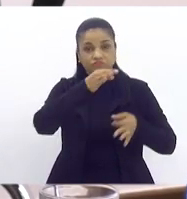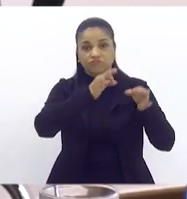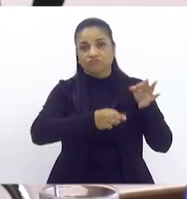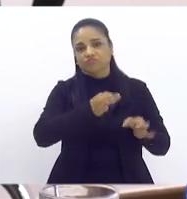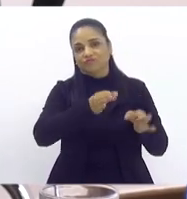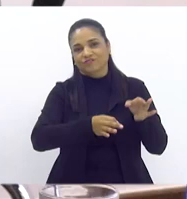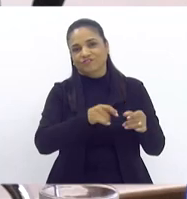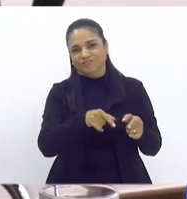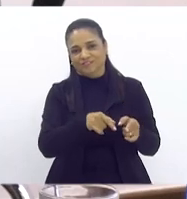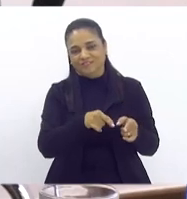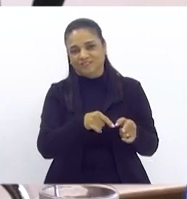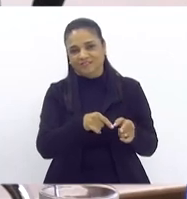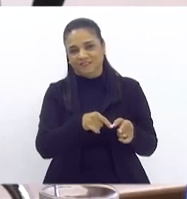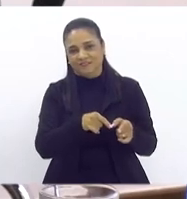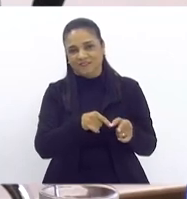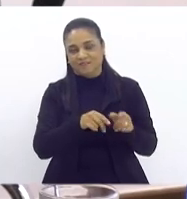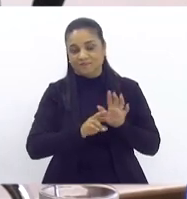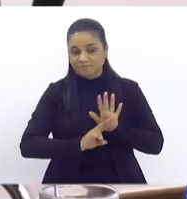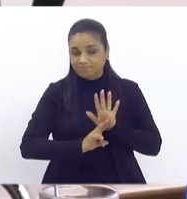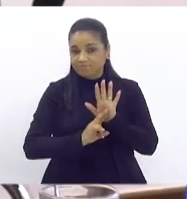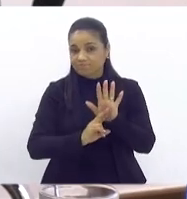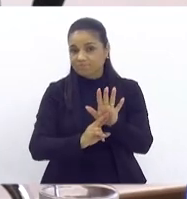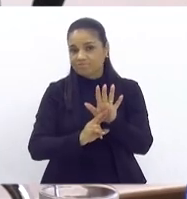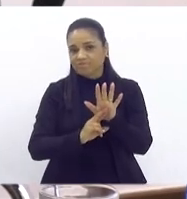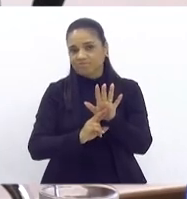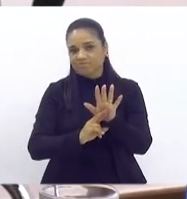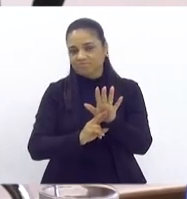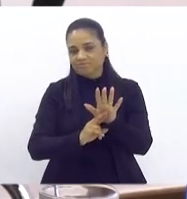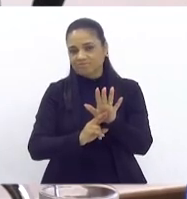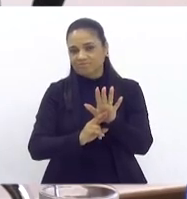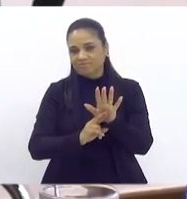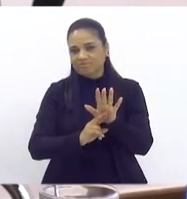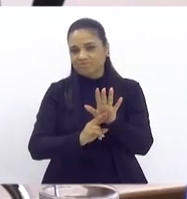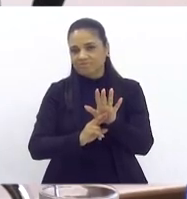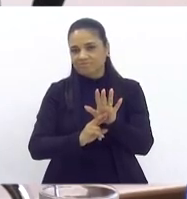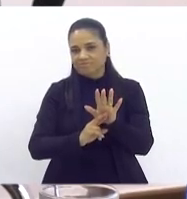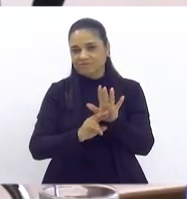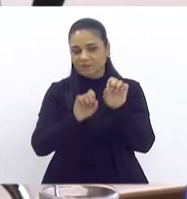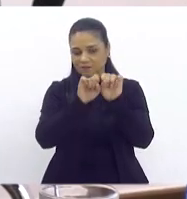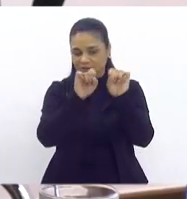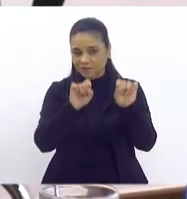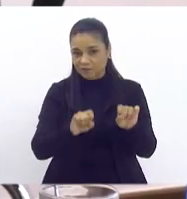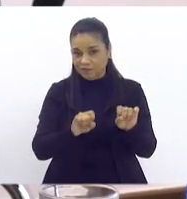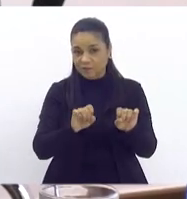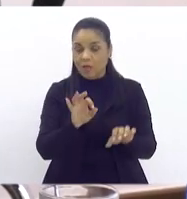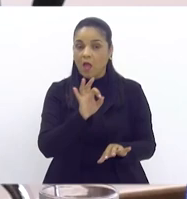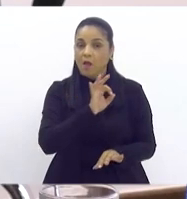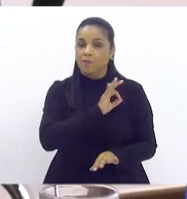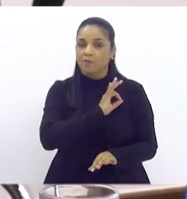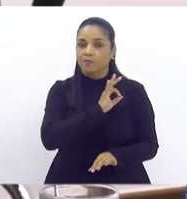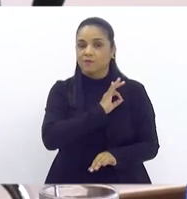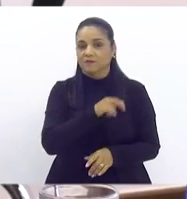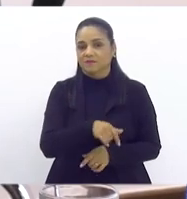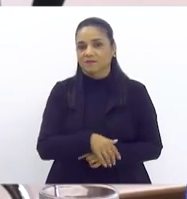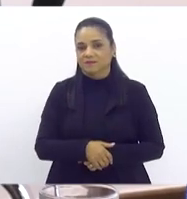ele fala que o grande protagonista desse sistema é a polícia militar porque quando